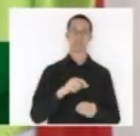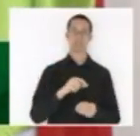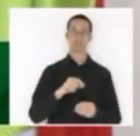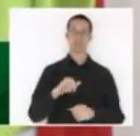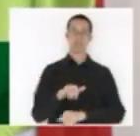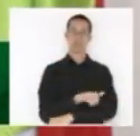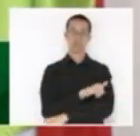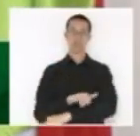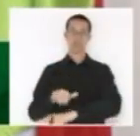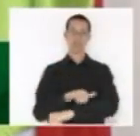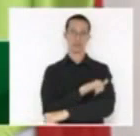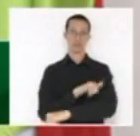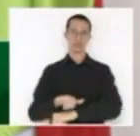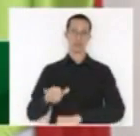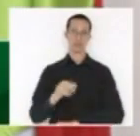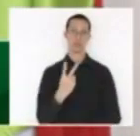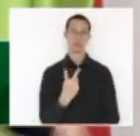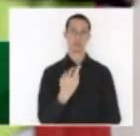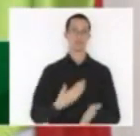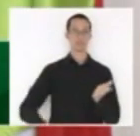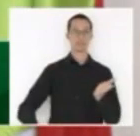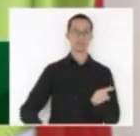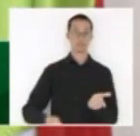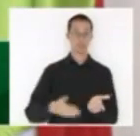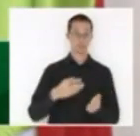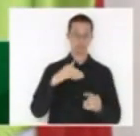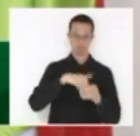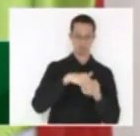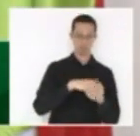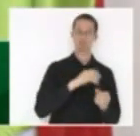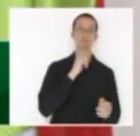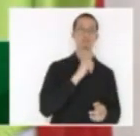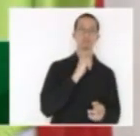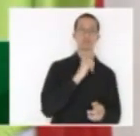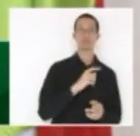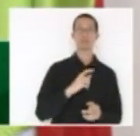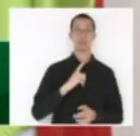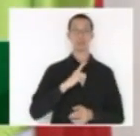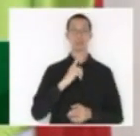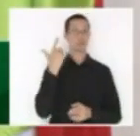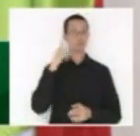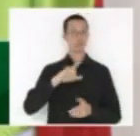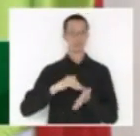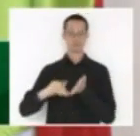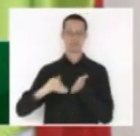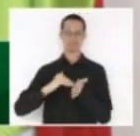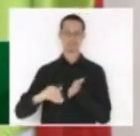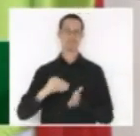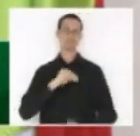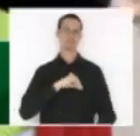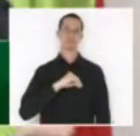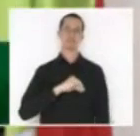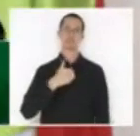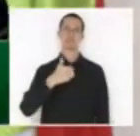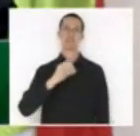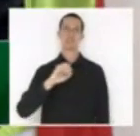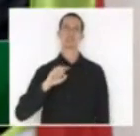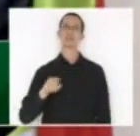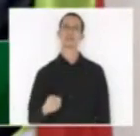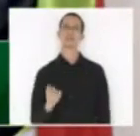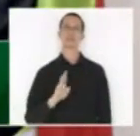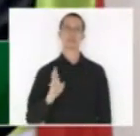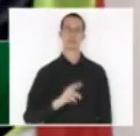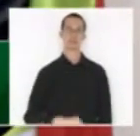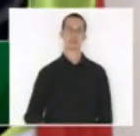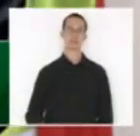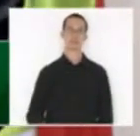estão lá com um salário de mais de 10 mil reais, que eu recebi no WhatsApp, num grupo, semana passada. Por que que está no WhatsApp?